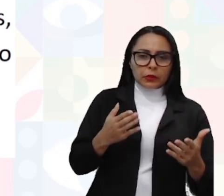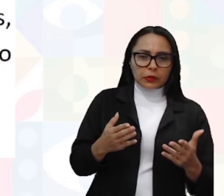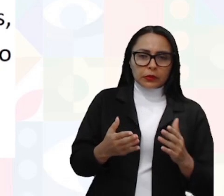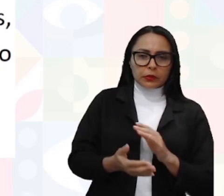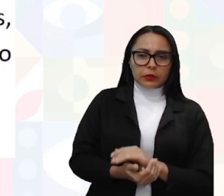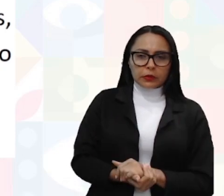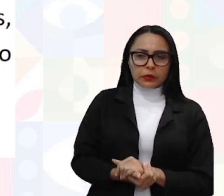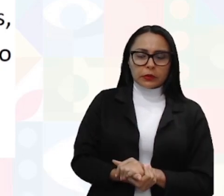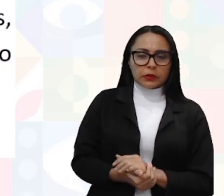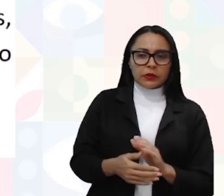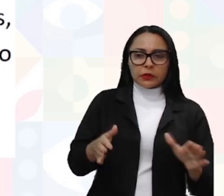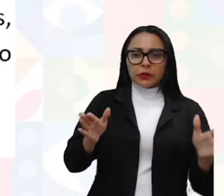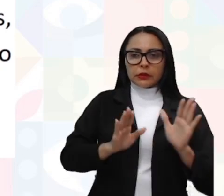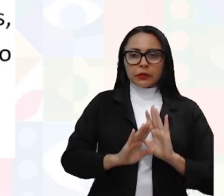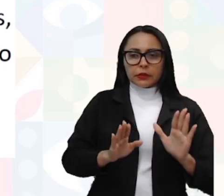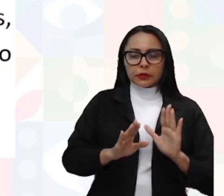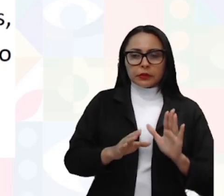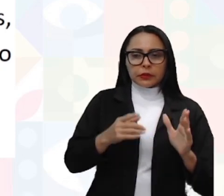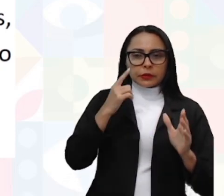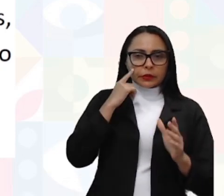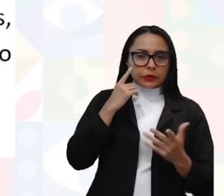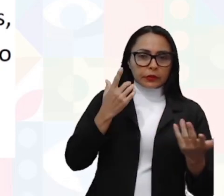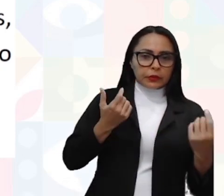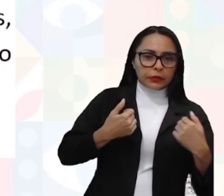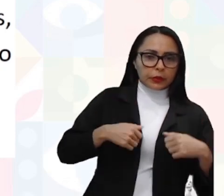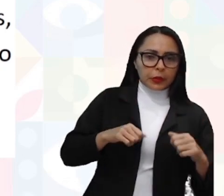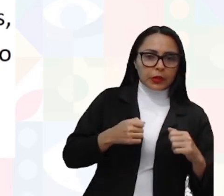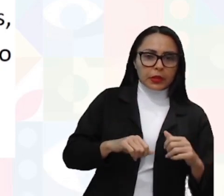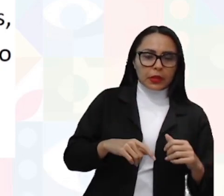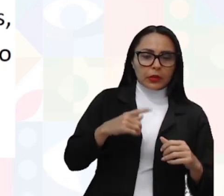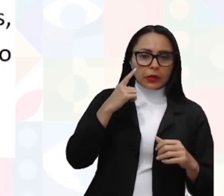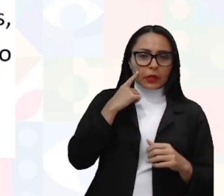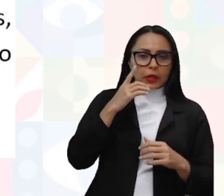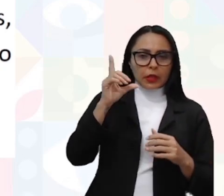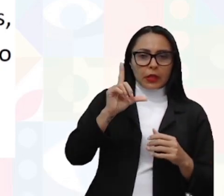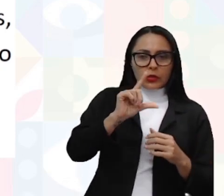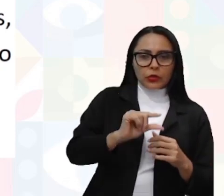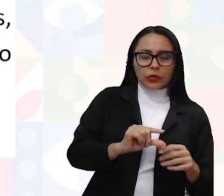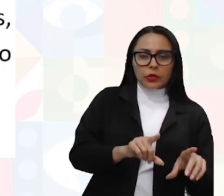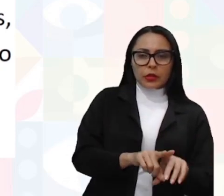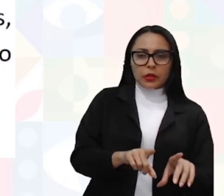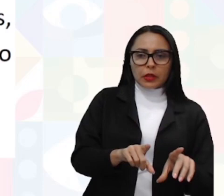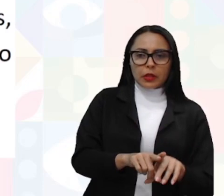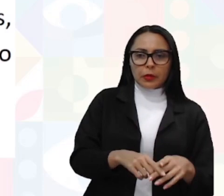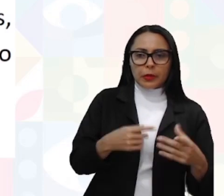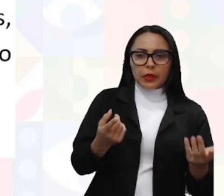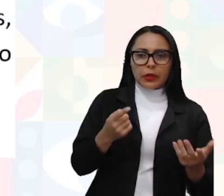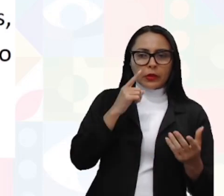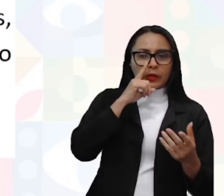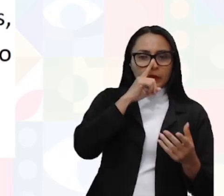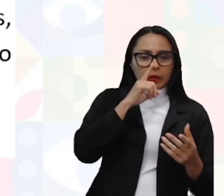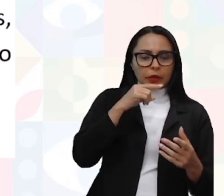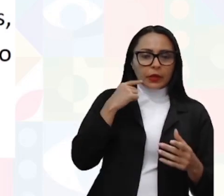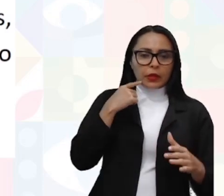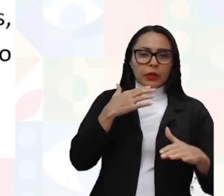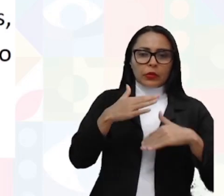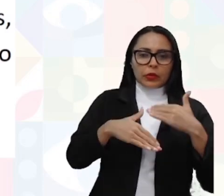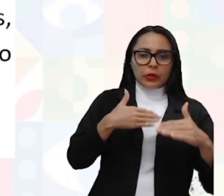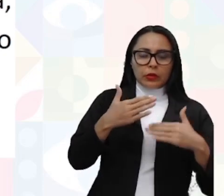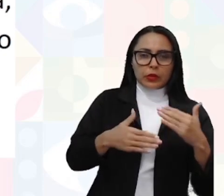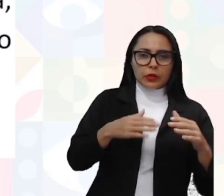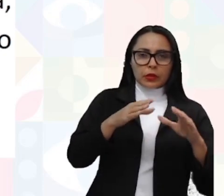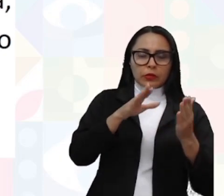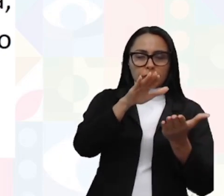convencional, desde que não sejam estritamente necessários, além de reduzir também os riscos inerentes à manutenção desses